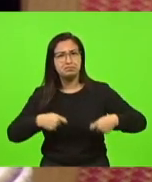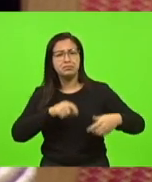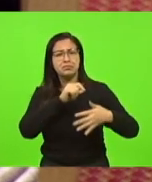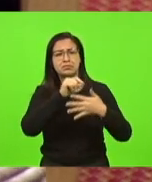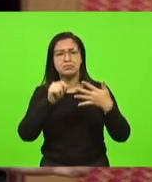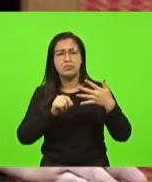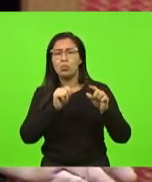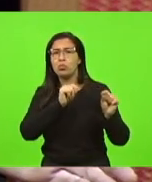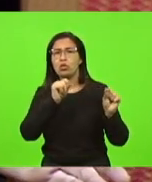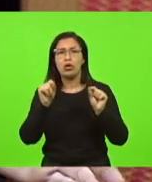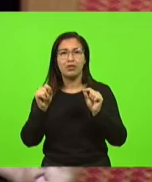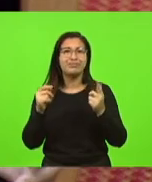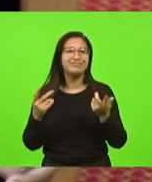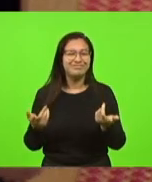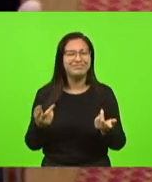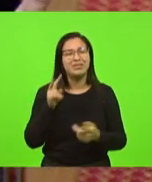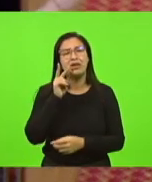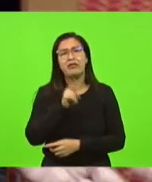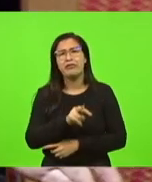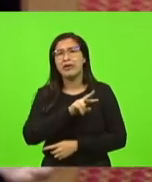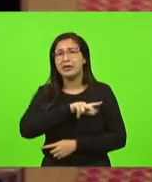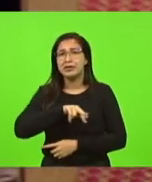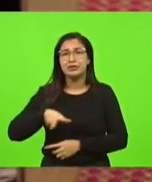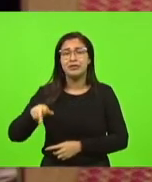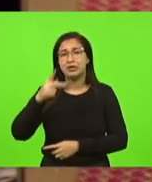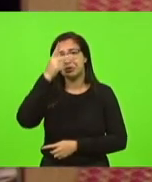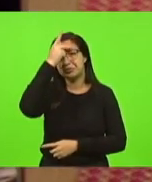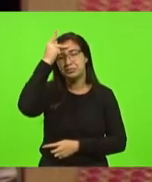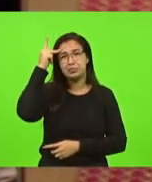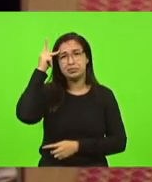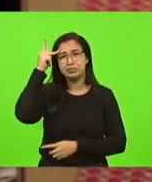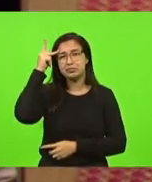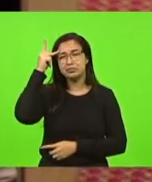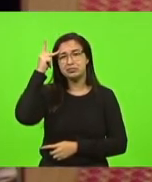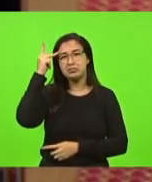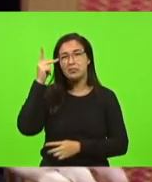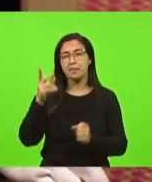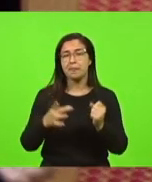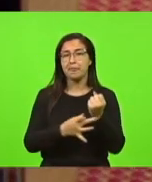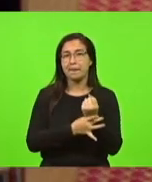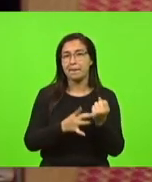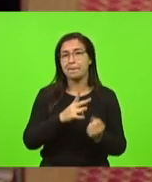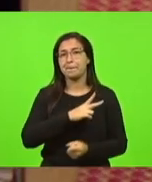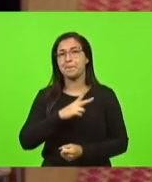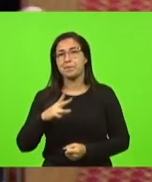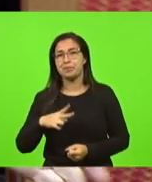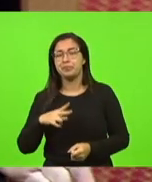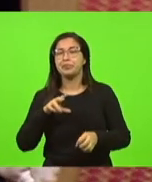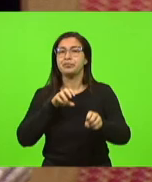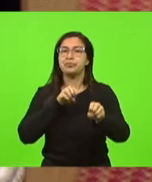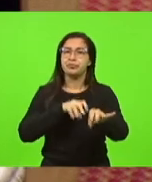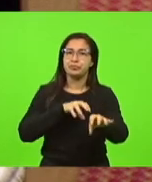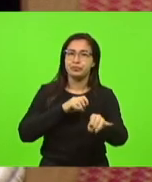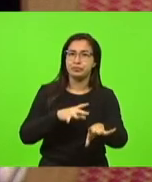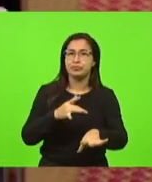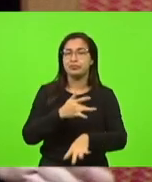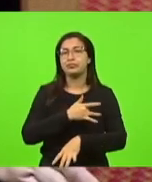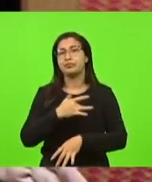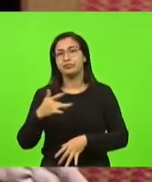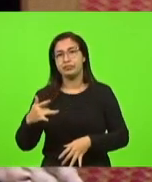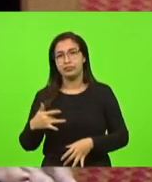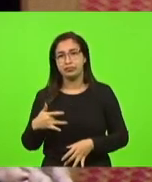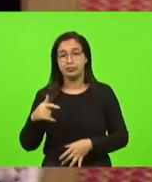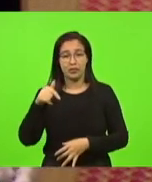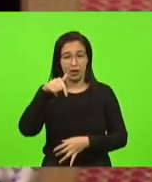vê constantemente pessoal da segurança pública, da educação, da saúde,